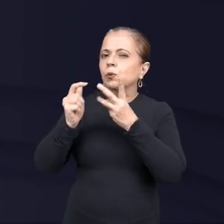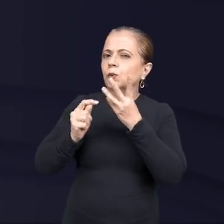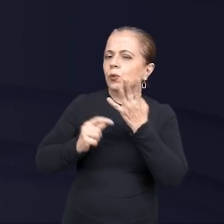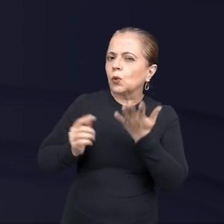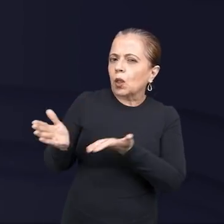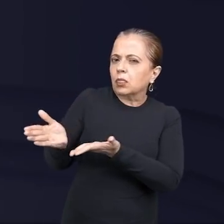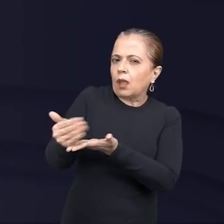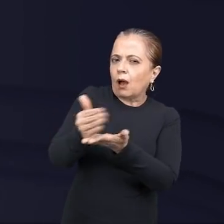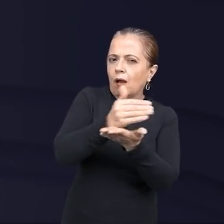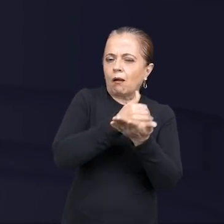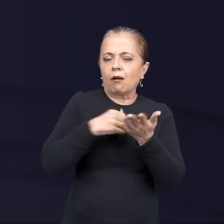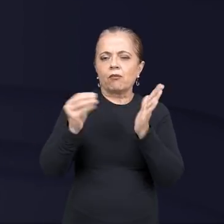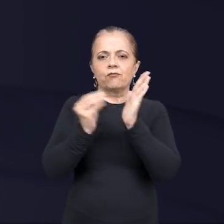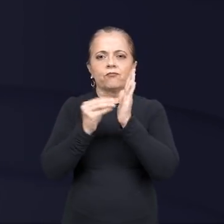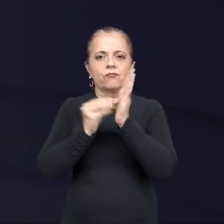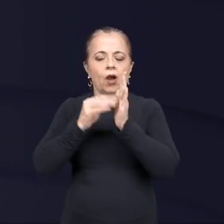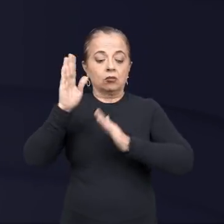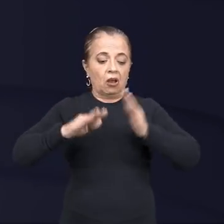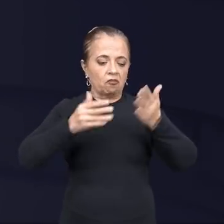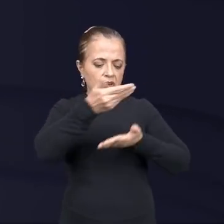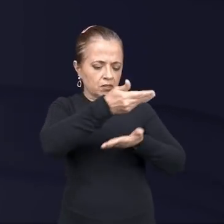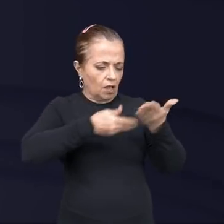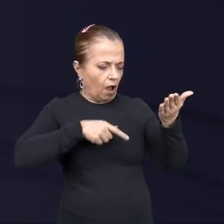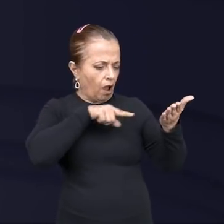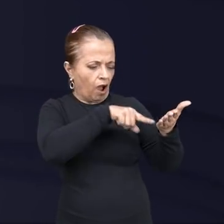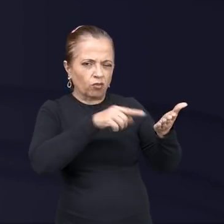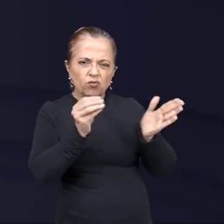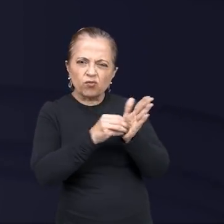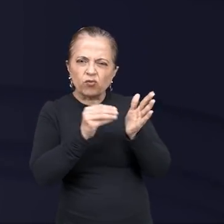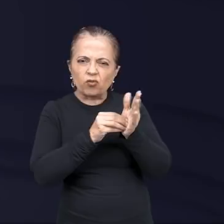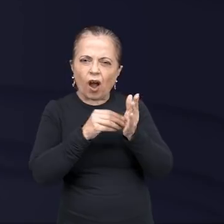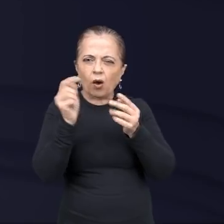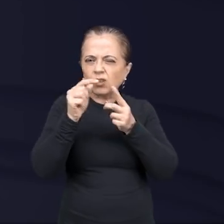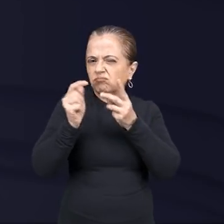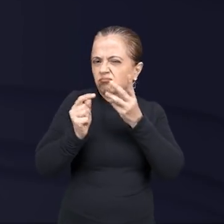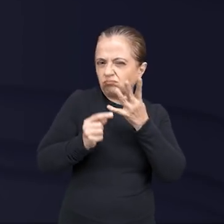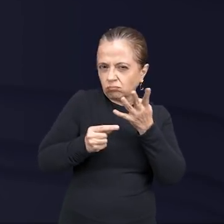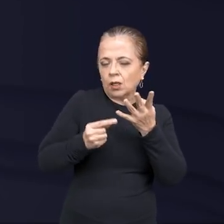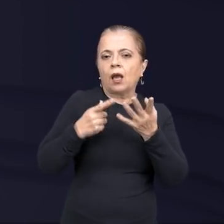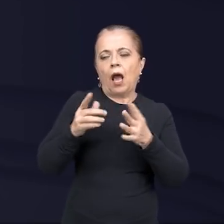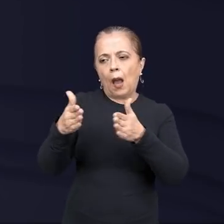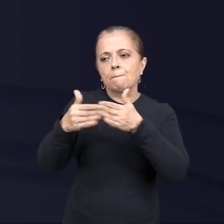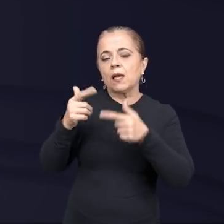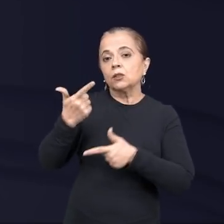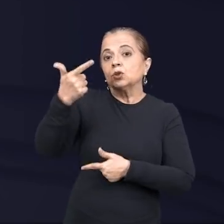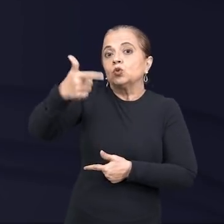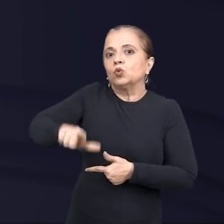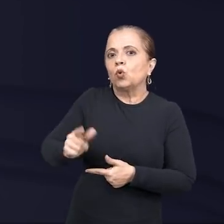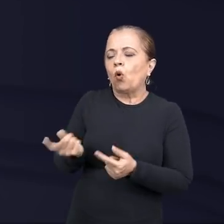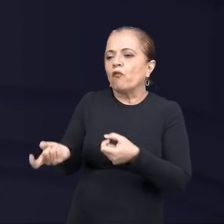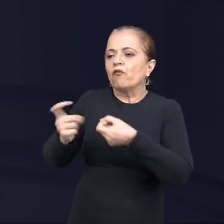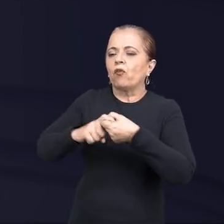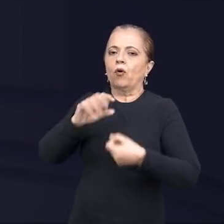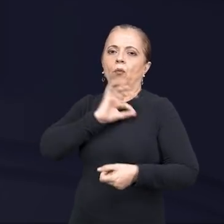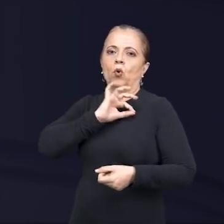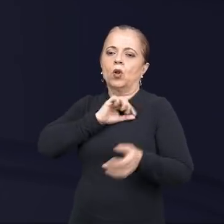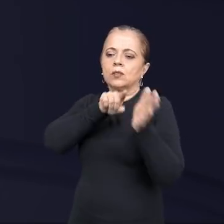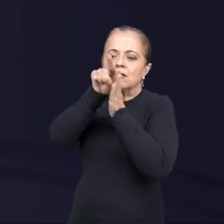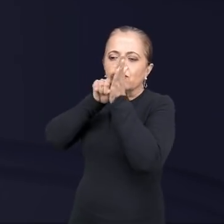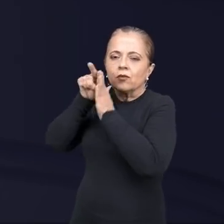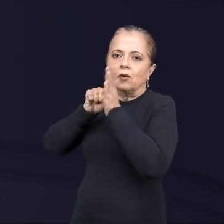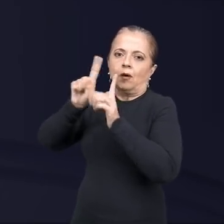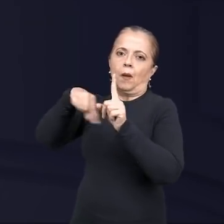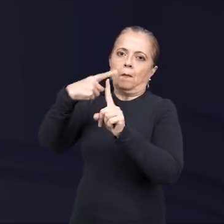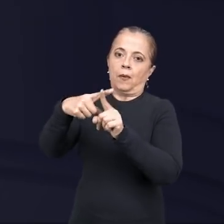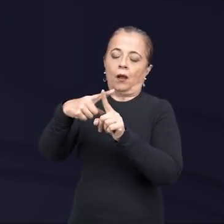não esteja perfeitamente delineado nos autos. Seria o pedido de novas diligências.